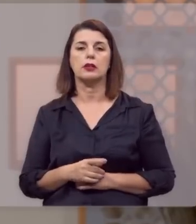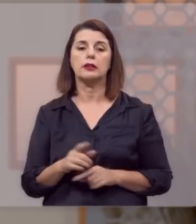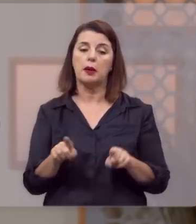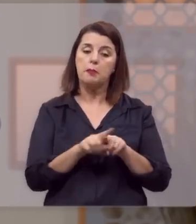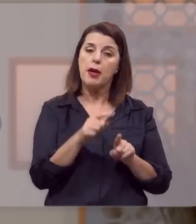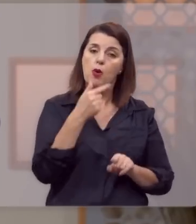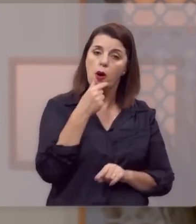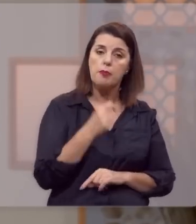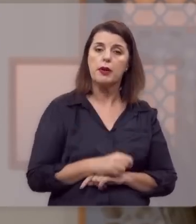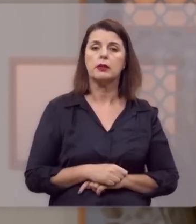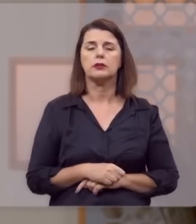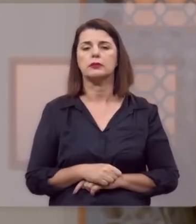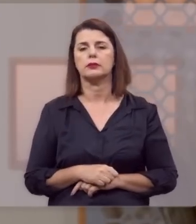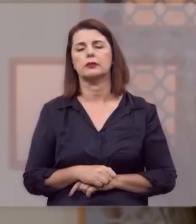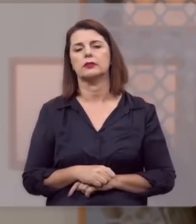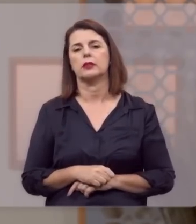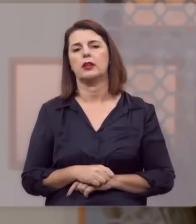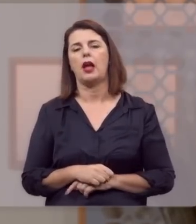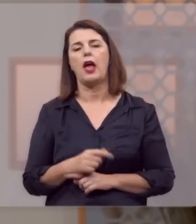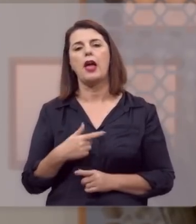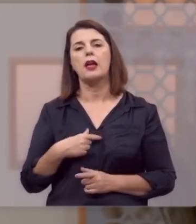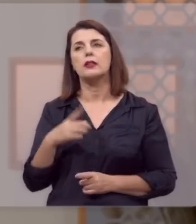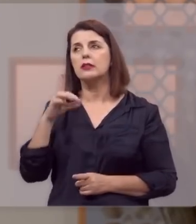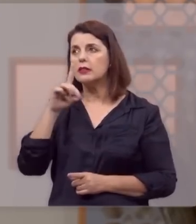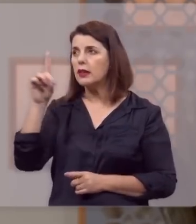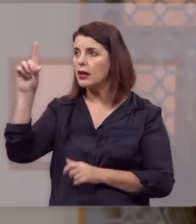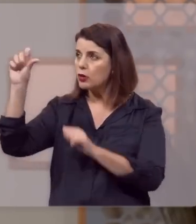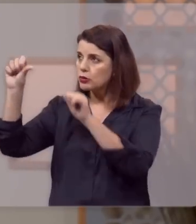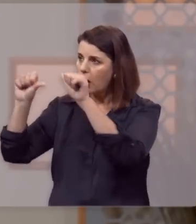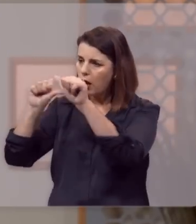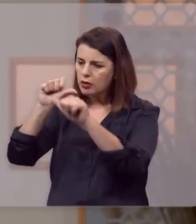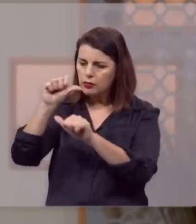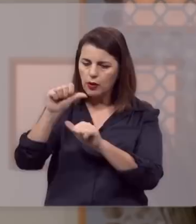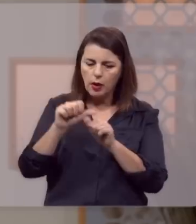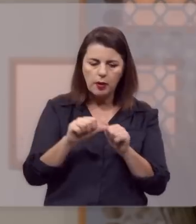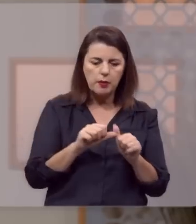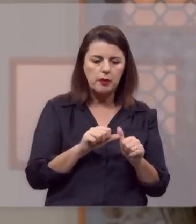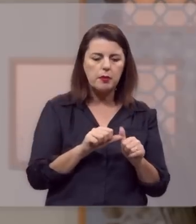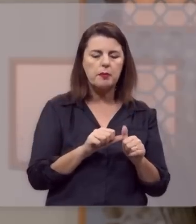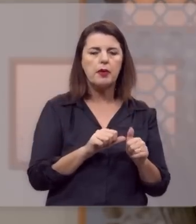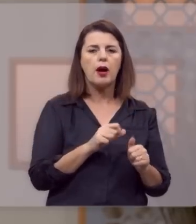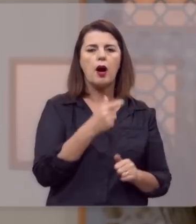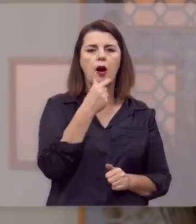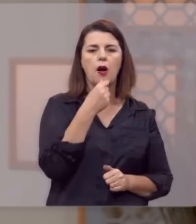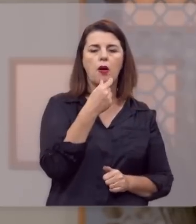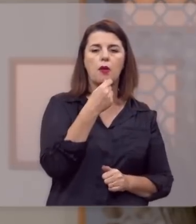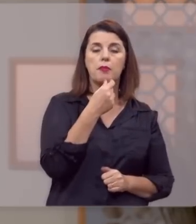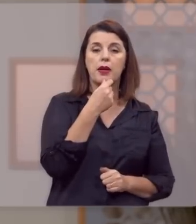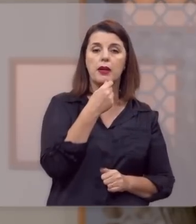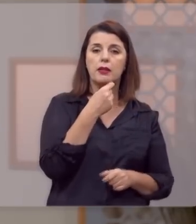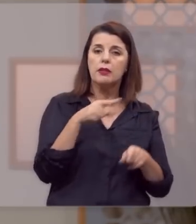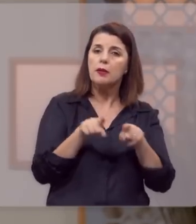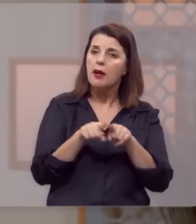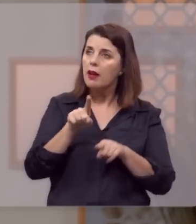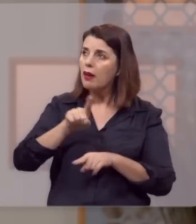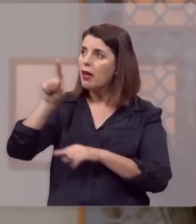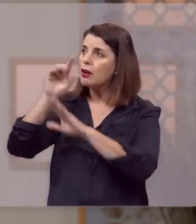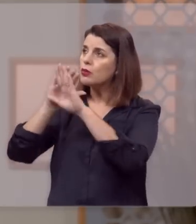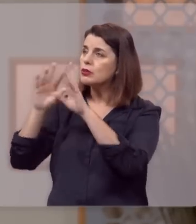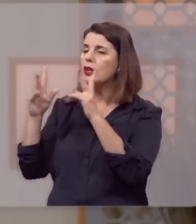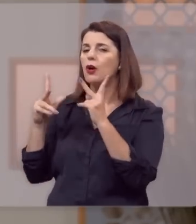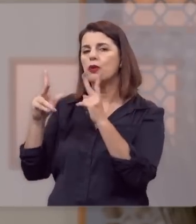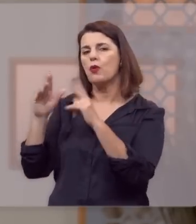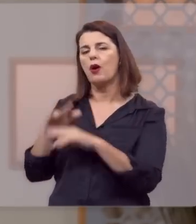homem. Ele não deixou de ser Deus ao encarnar-se, não deixou de ser homem ao retornar para o céu como